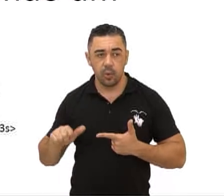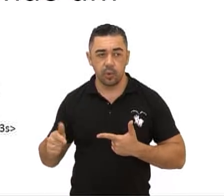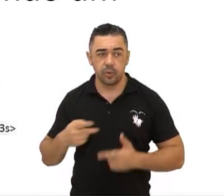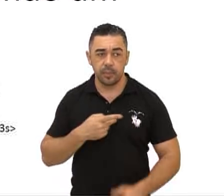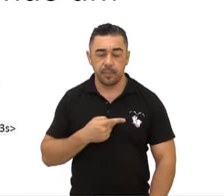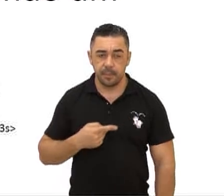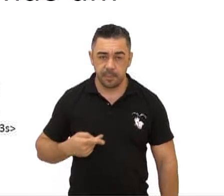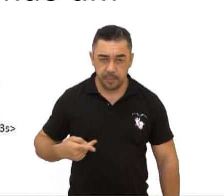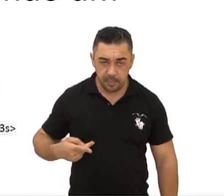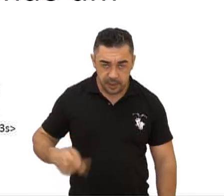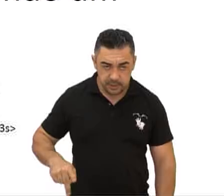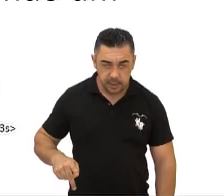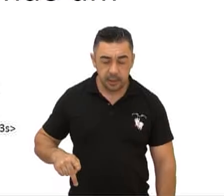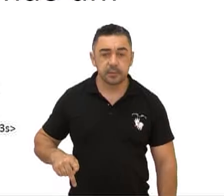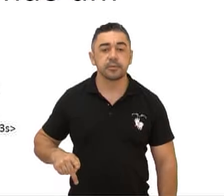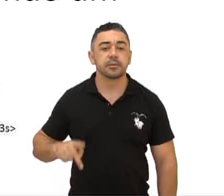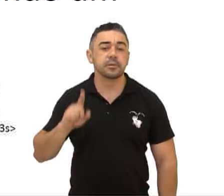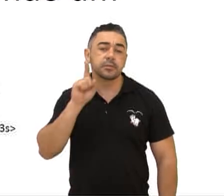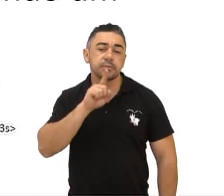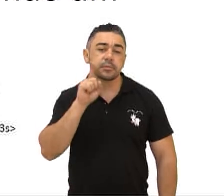Unidos, Ronald Reagan.